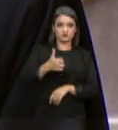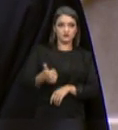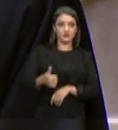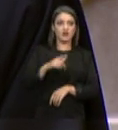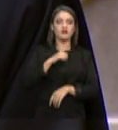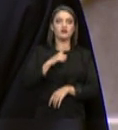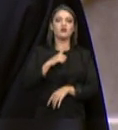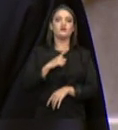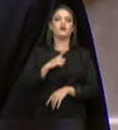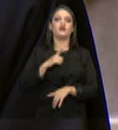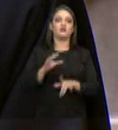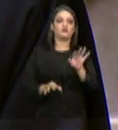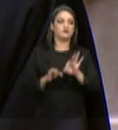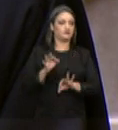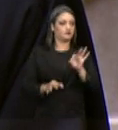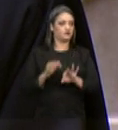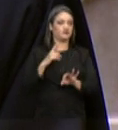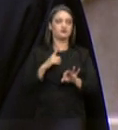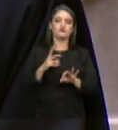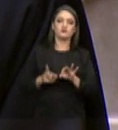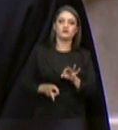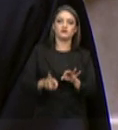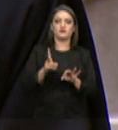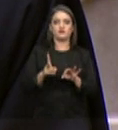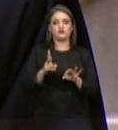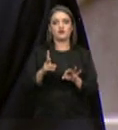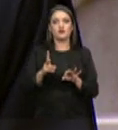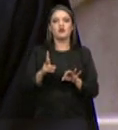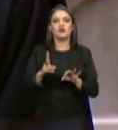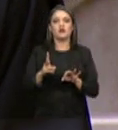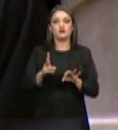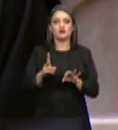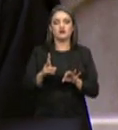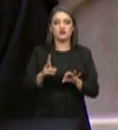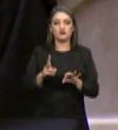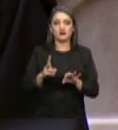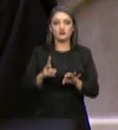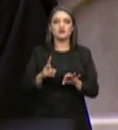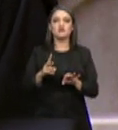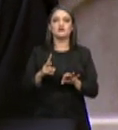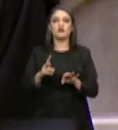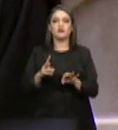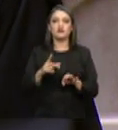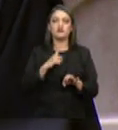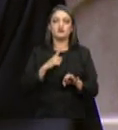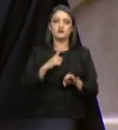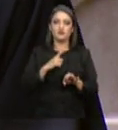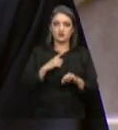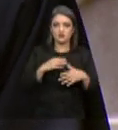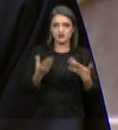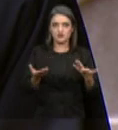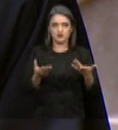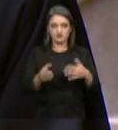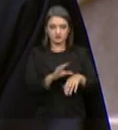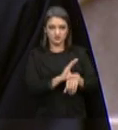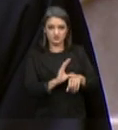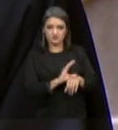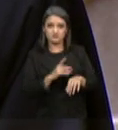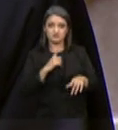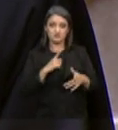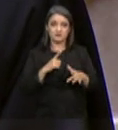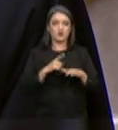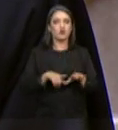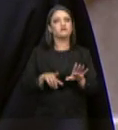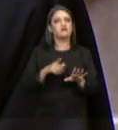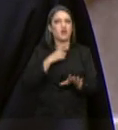o judiciário ganhou o espaço como instituição voltada a proteção da exegese constitucional na categoria de Loren